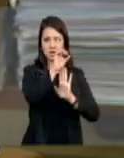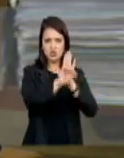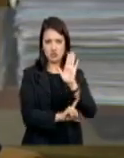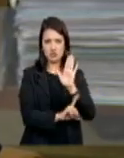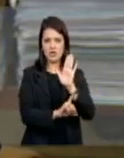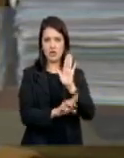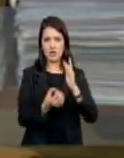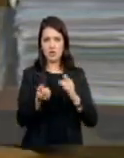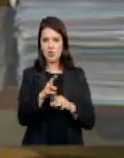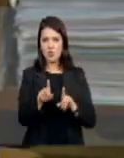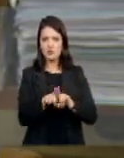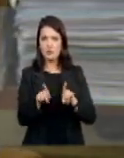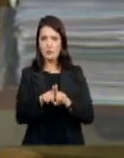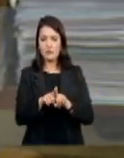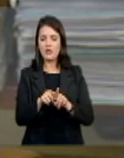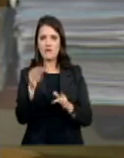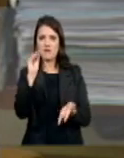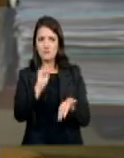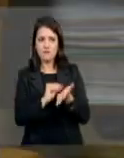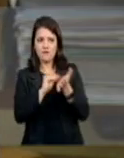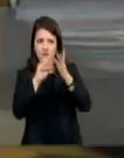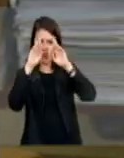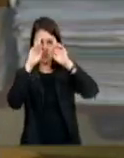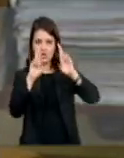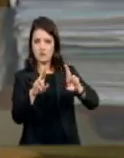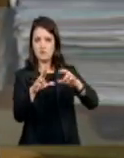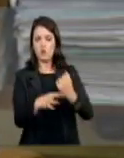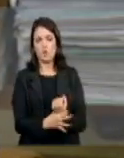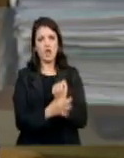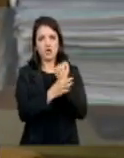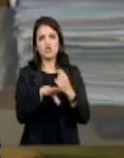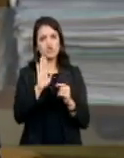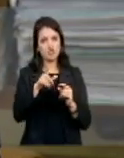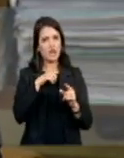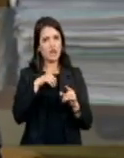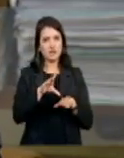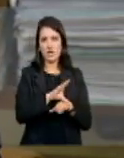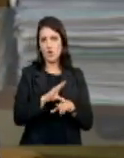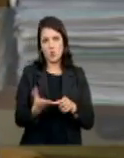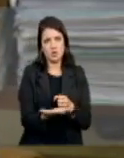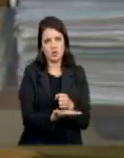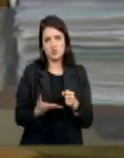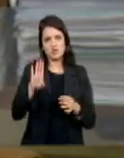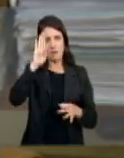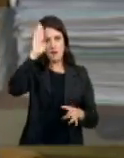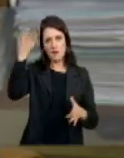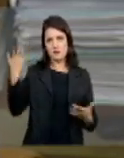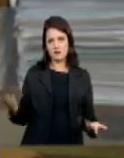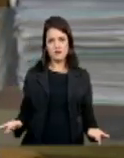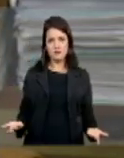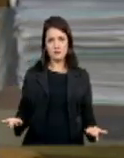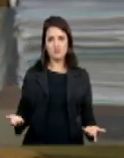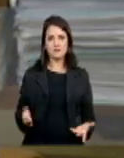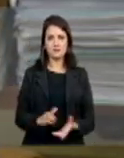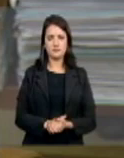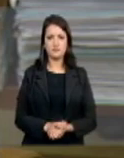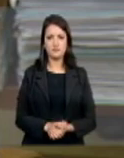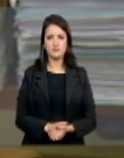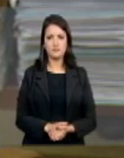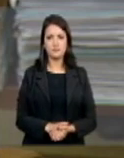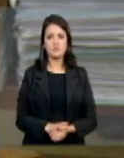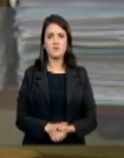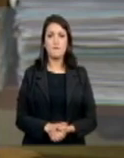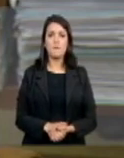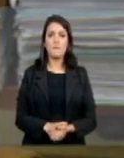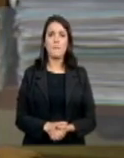impliquem desrespeito a garantias estabelecidos os princípios consagrados pela constituição da república